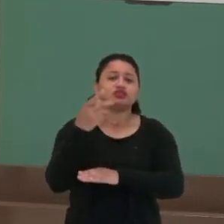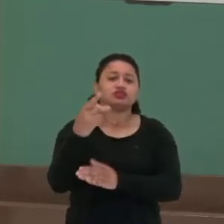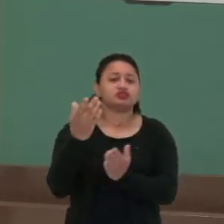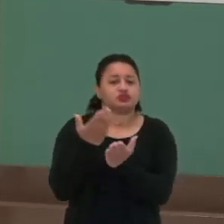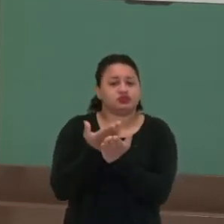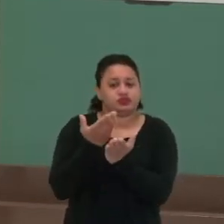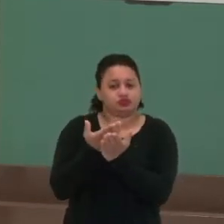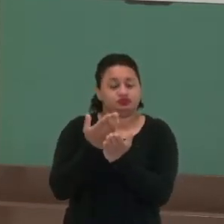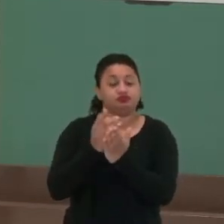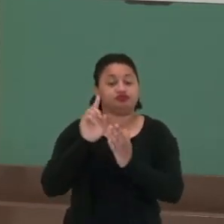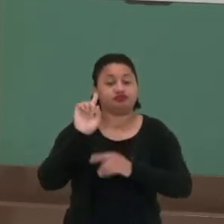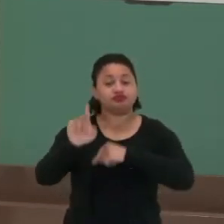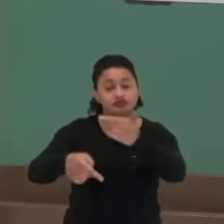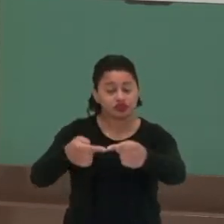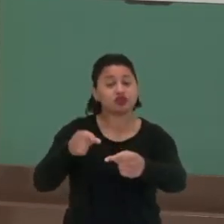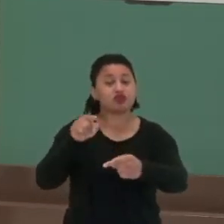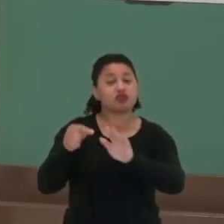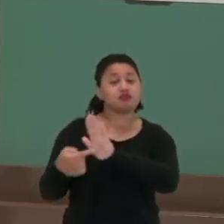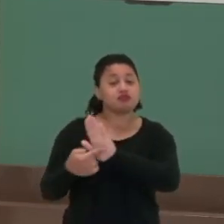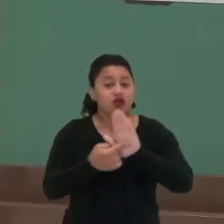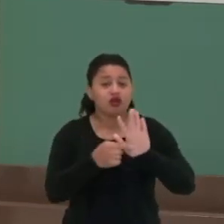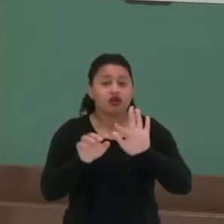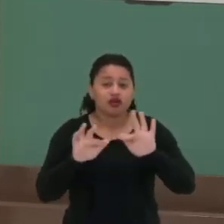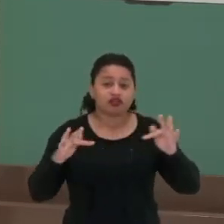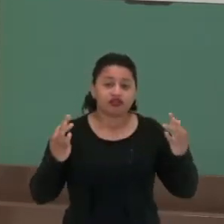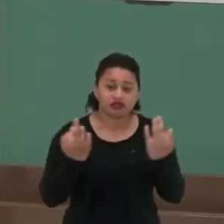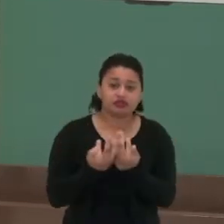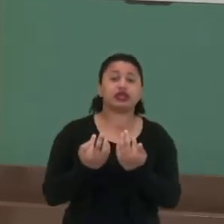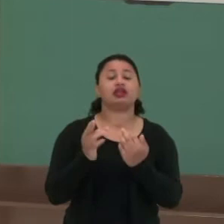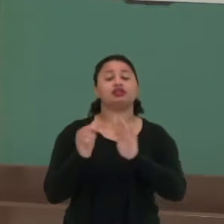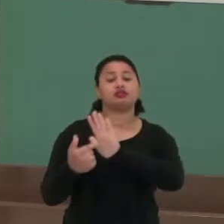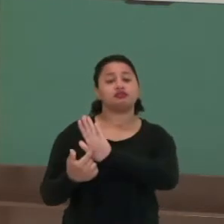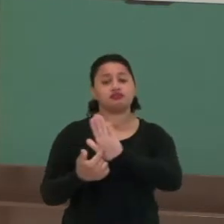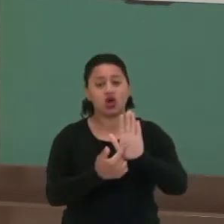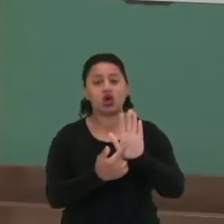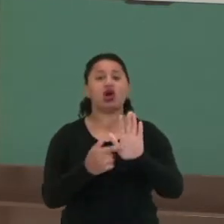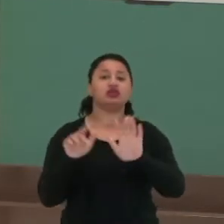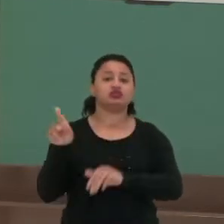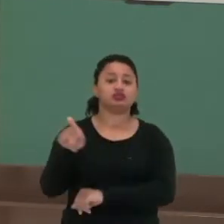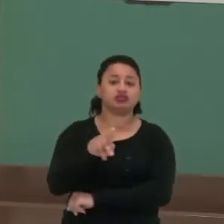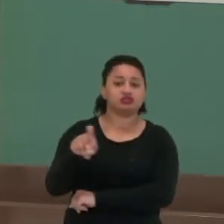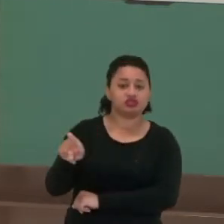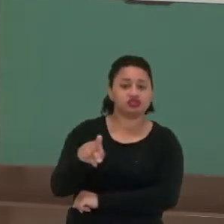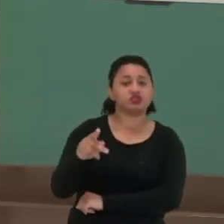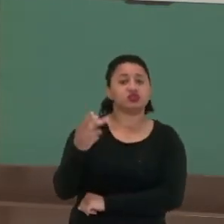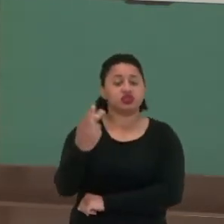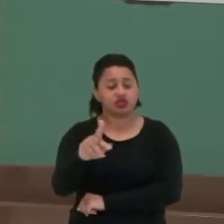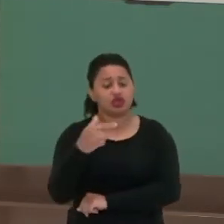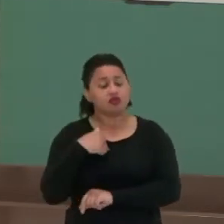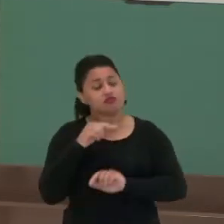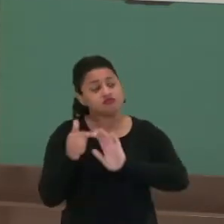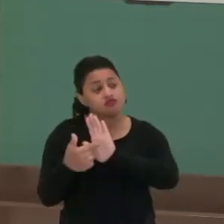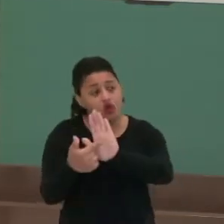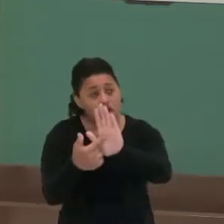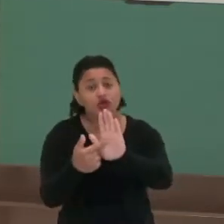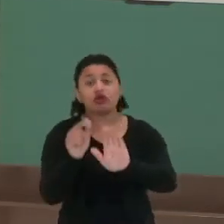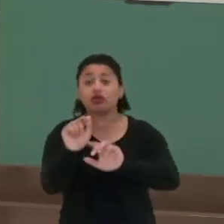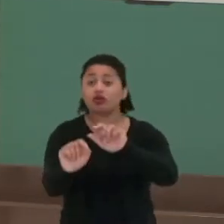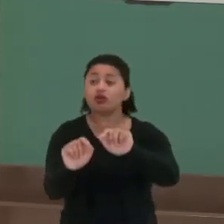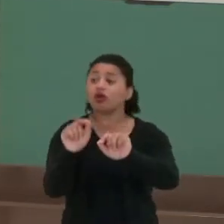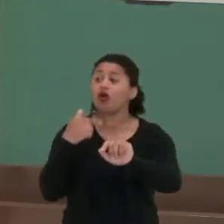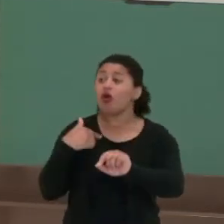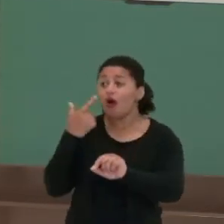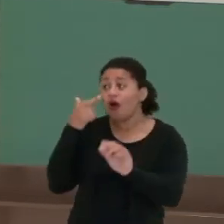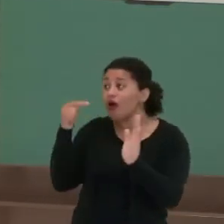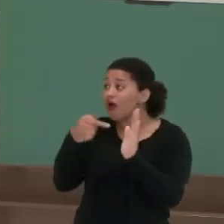estudos. Depois, você mostra para a sua família, você mostra para o seu professor ou para a sua professora de ciências o que você está